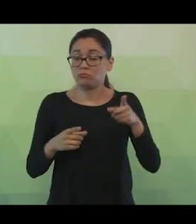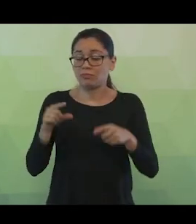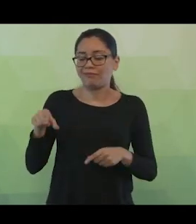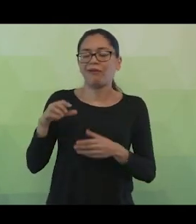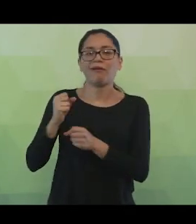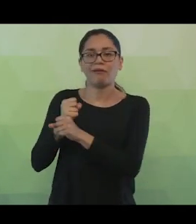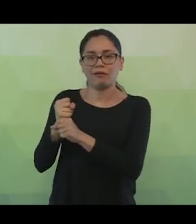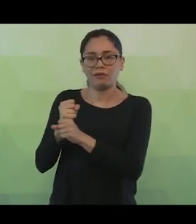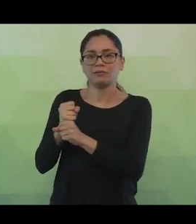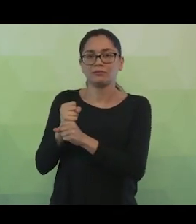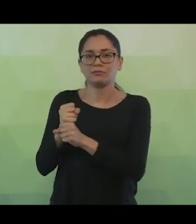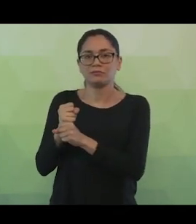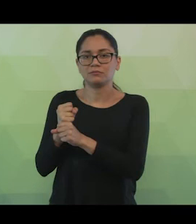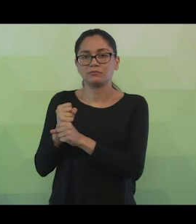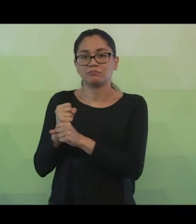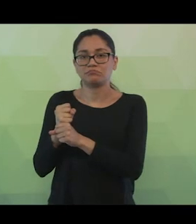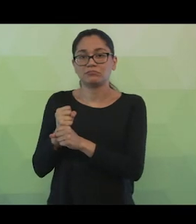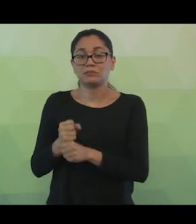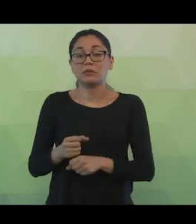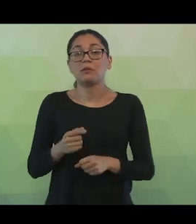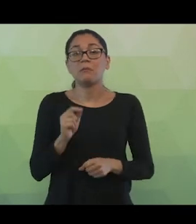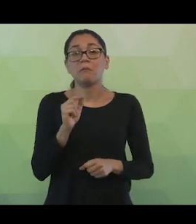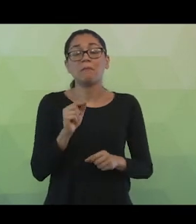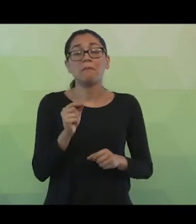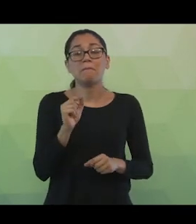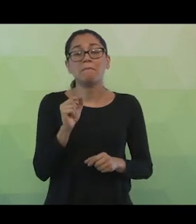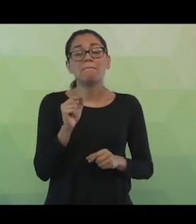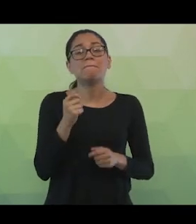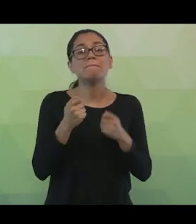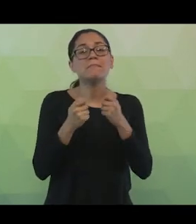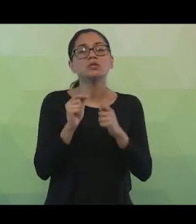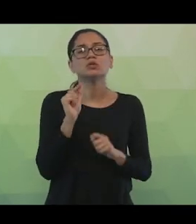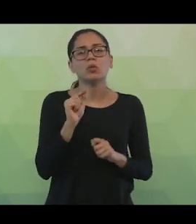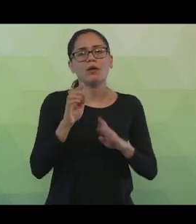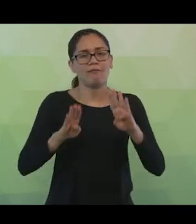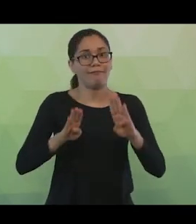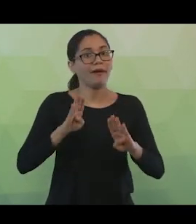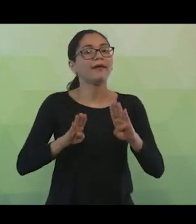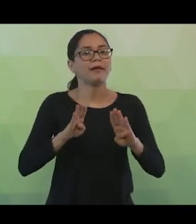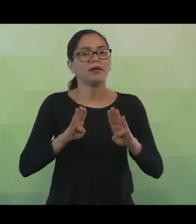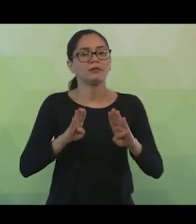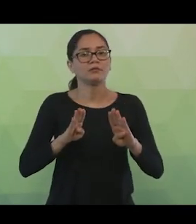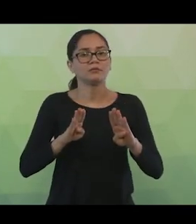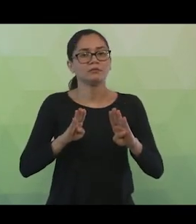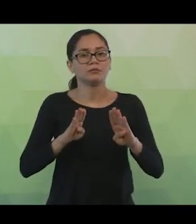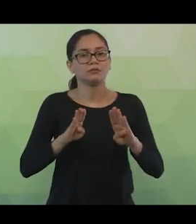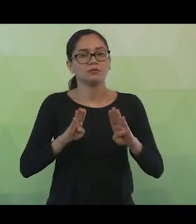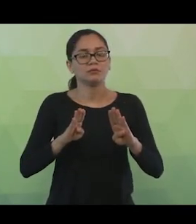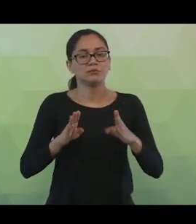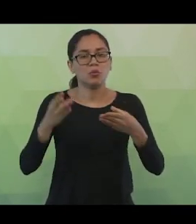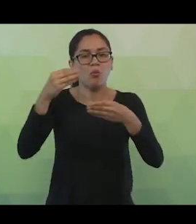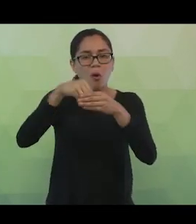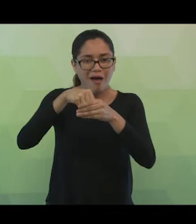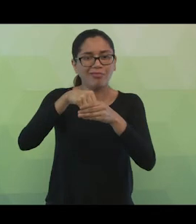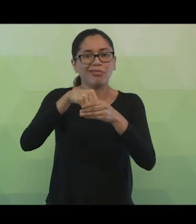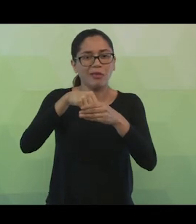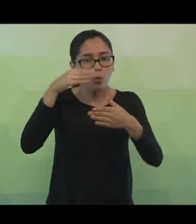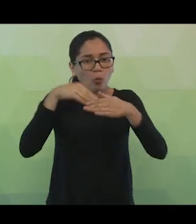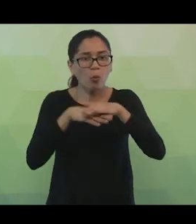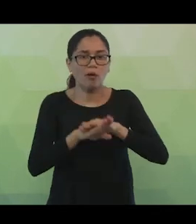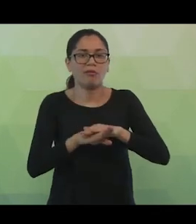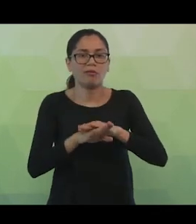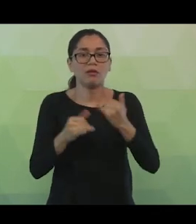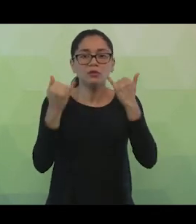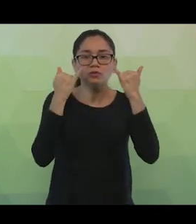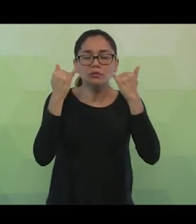vamos ter que declarar algumas variáveis que irão armazenar essas informações, como, por exemplo, uma